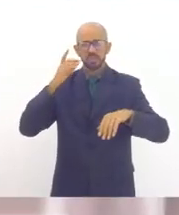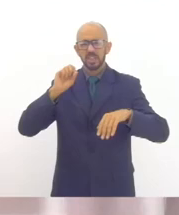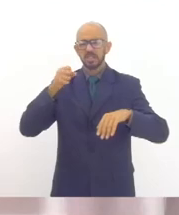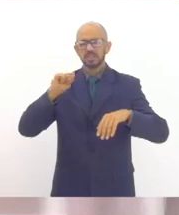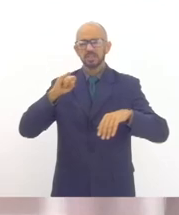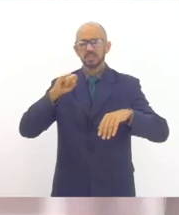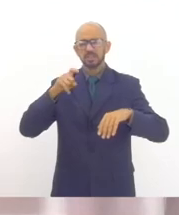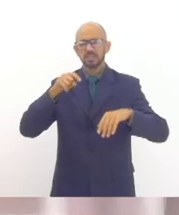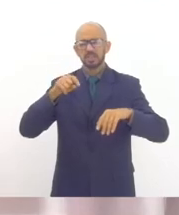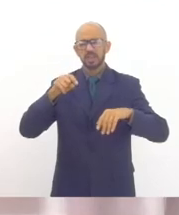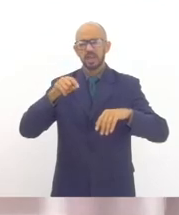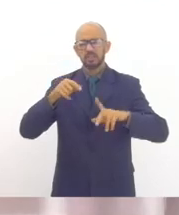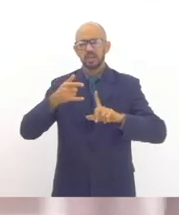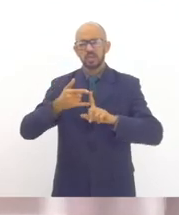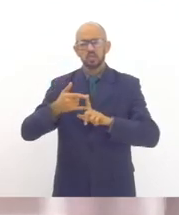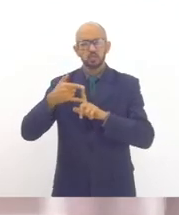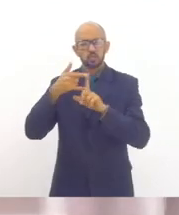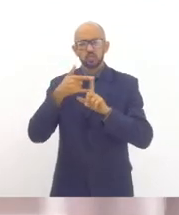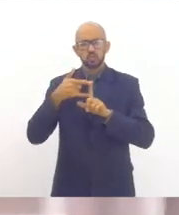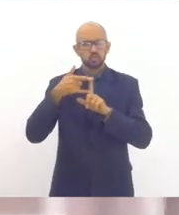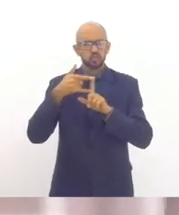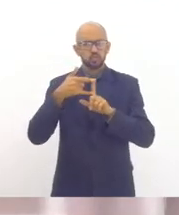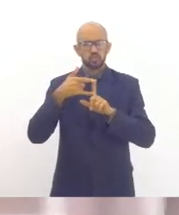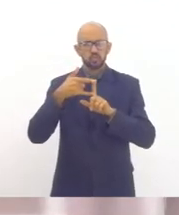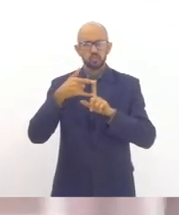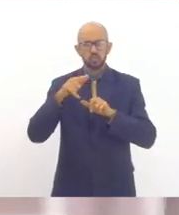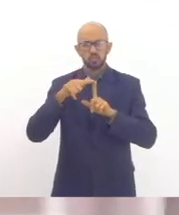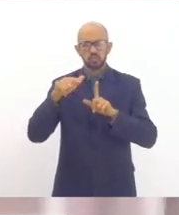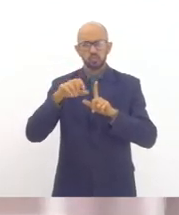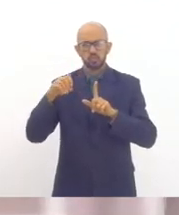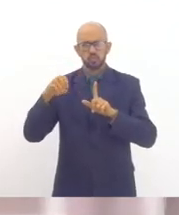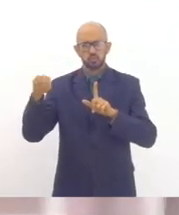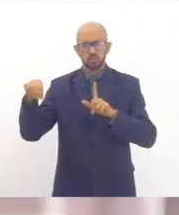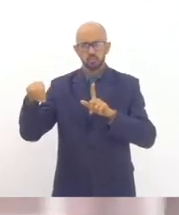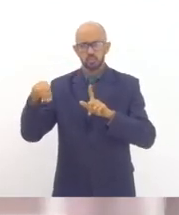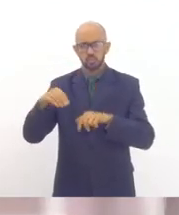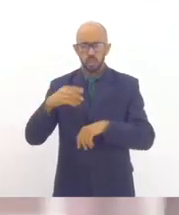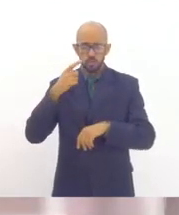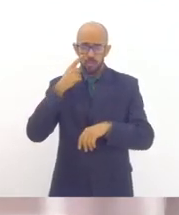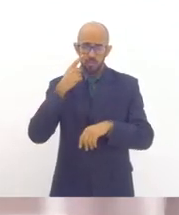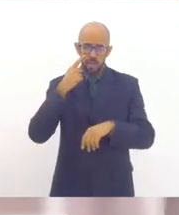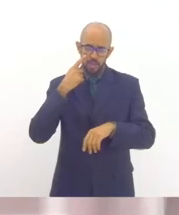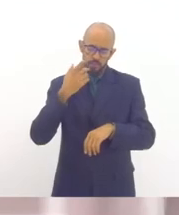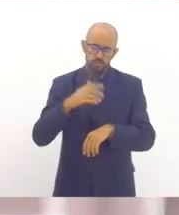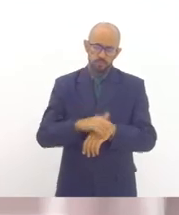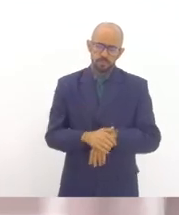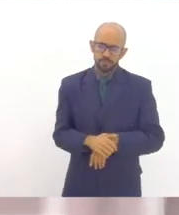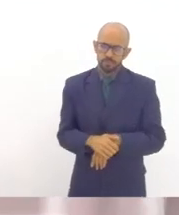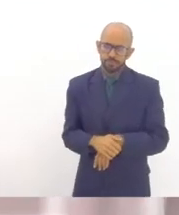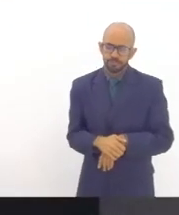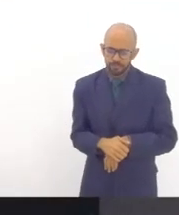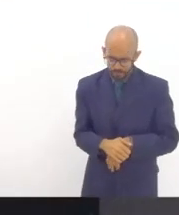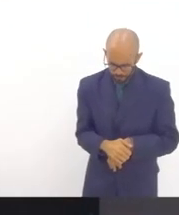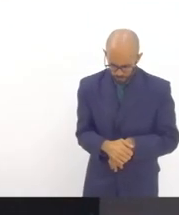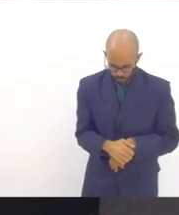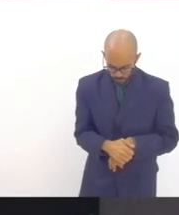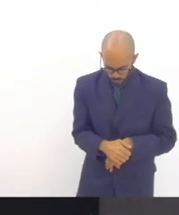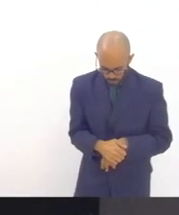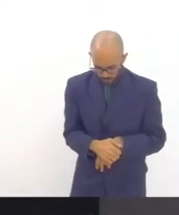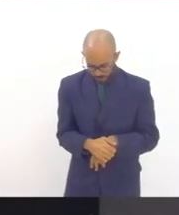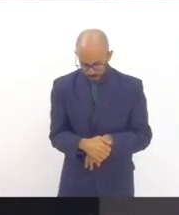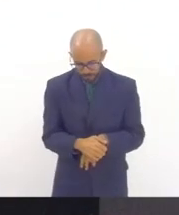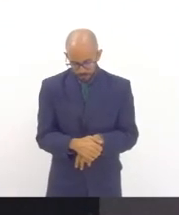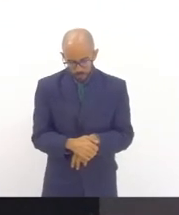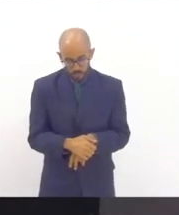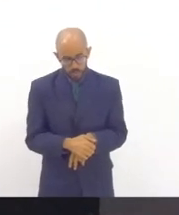estão no Zoom. Agora a senhora vai continuar com a apresentação, não é? Vamos tentar aqui fazer esse teste. E aí, por